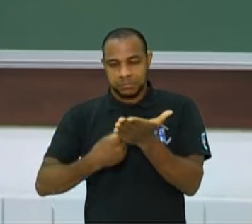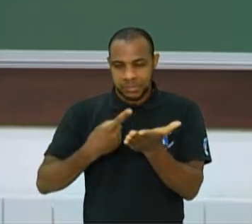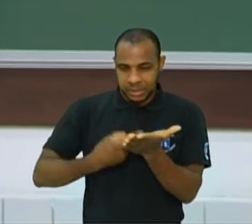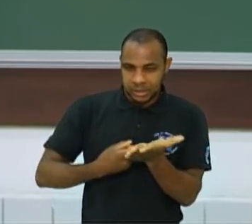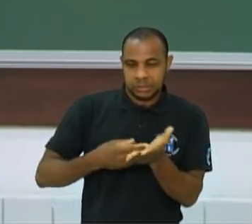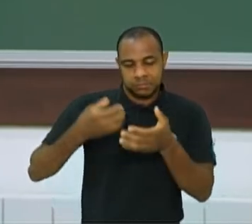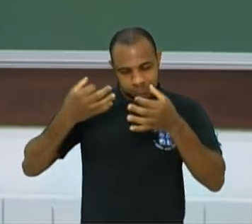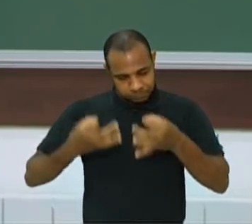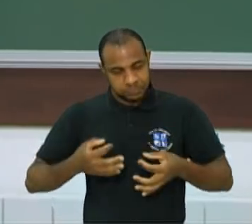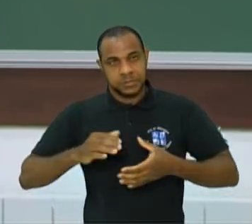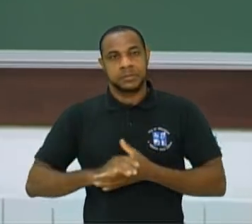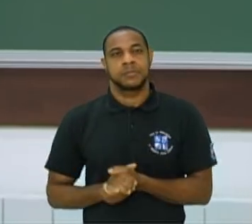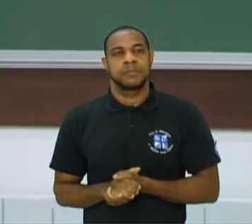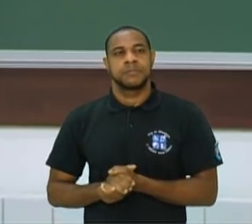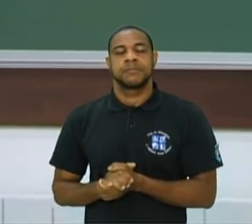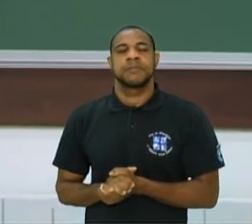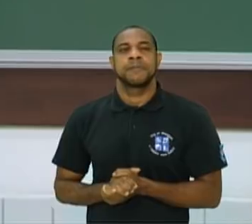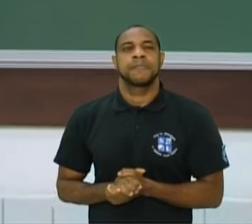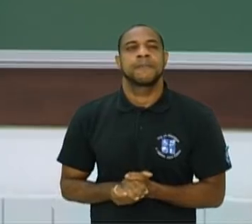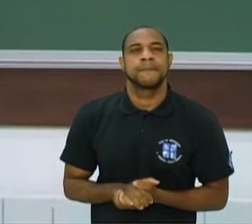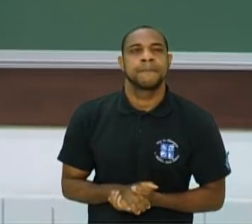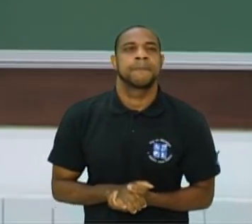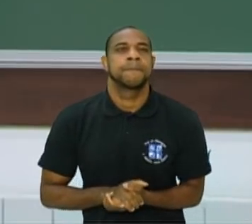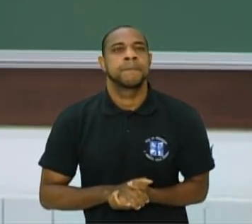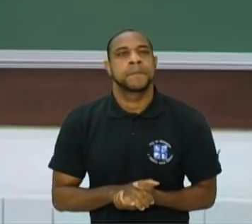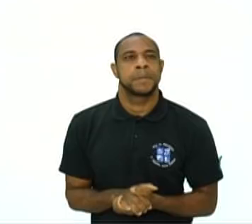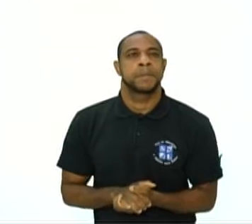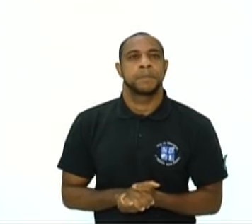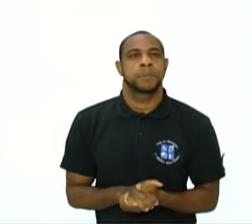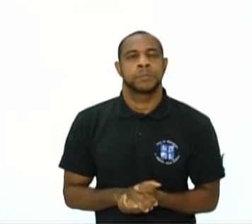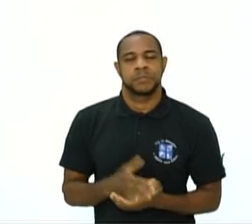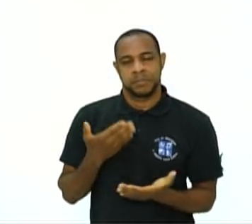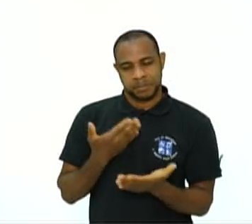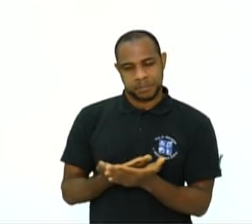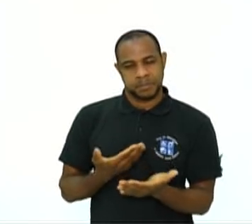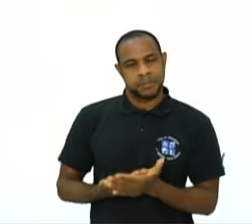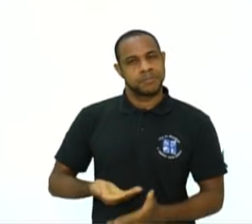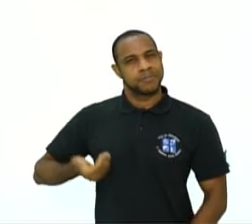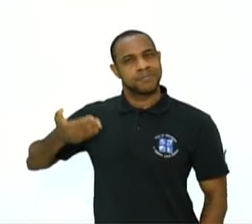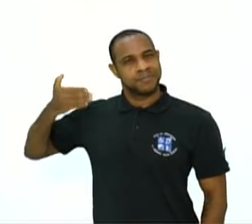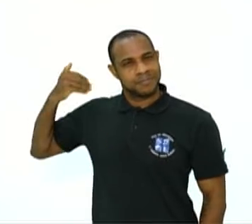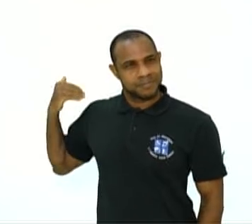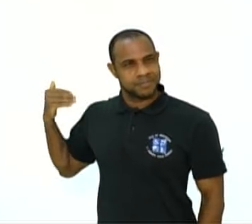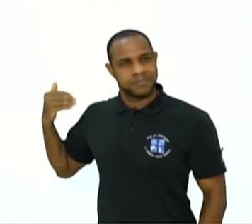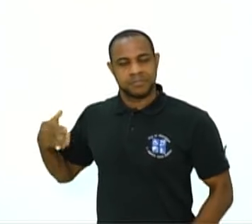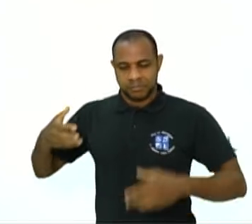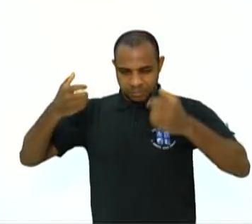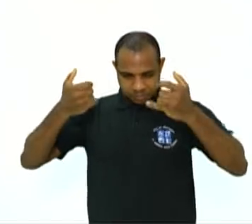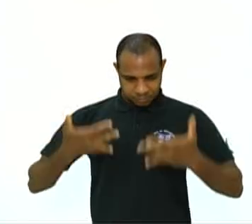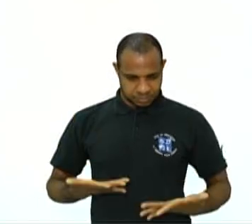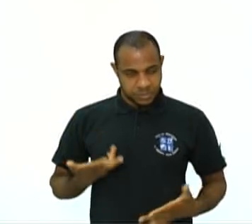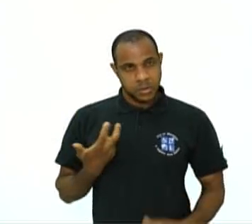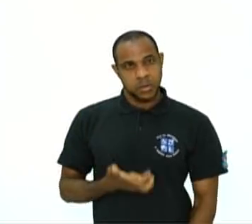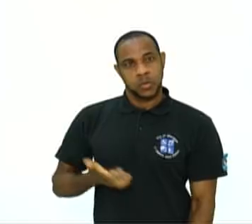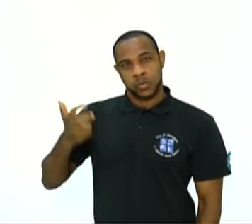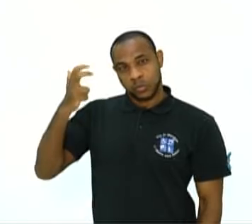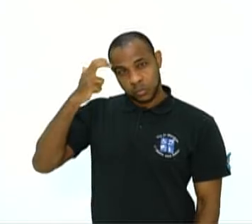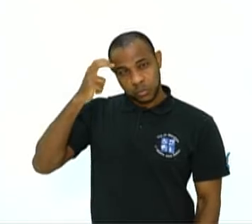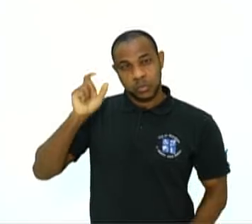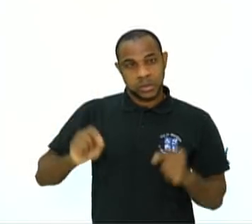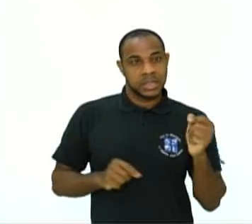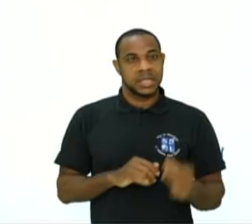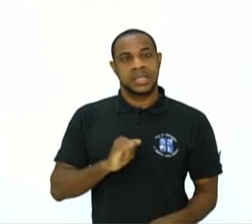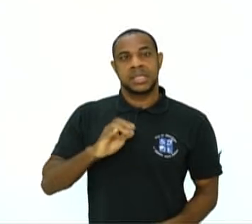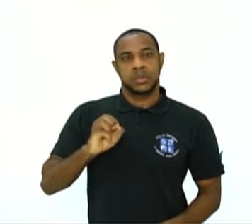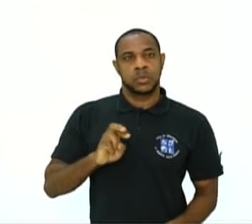Fiquem atentos. Vamos? Vem com a gente! Então, na aula anterior, a gente falou sobre a cultura iorubá, né?